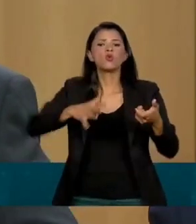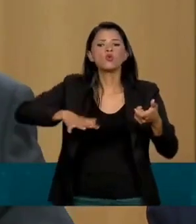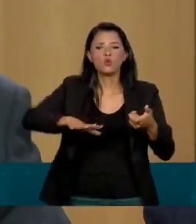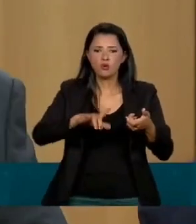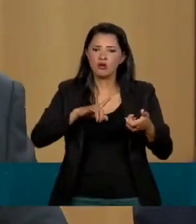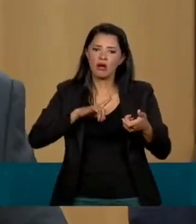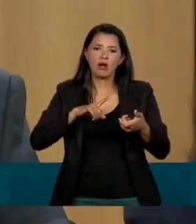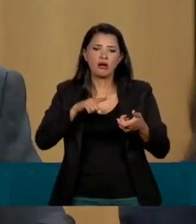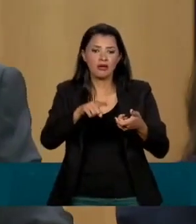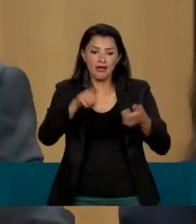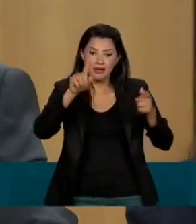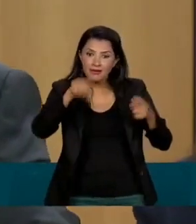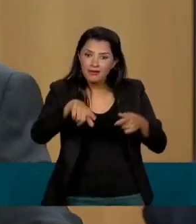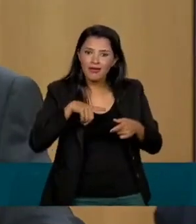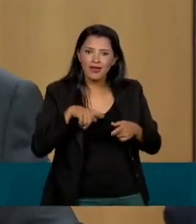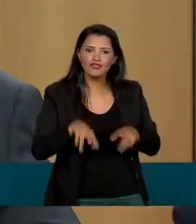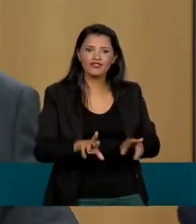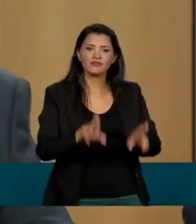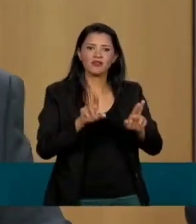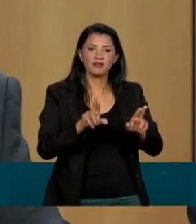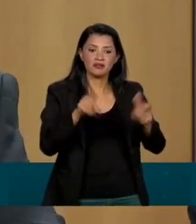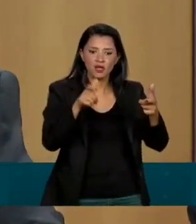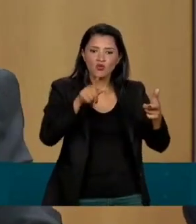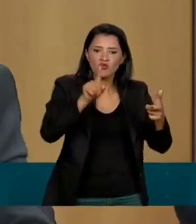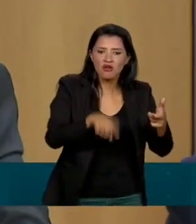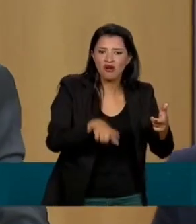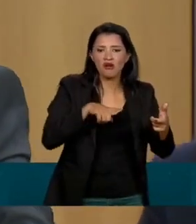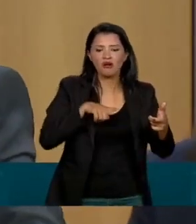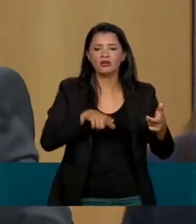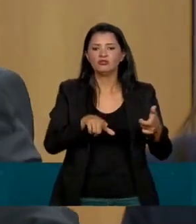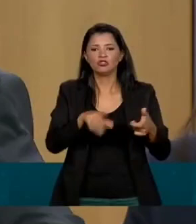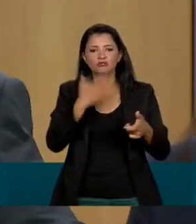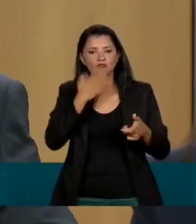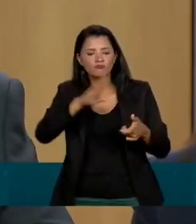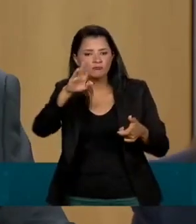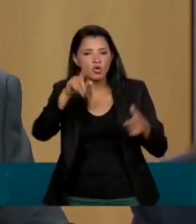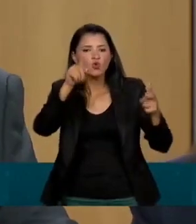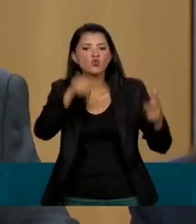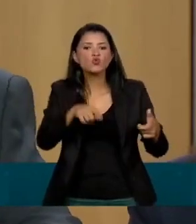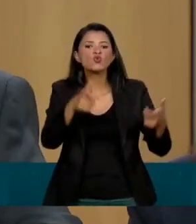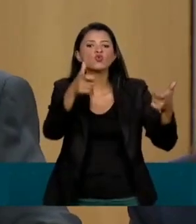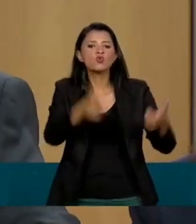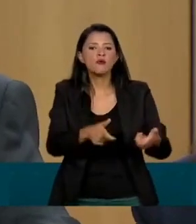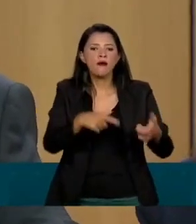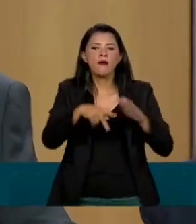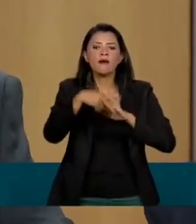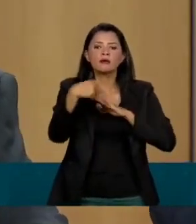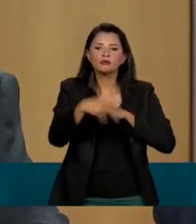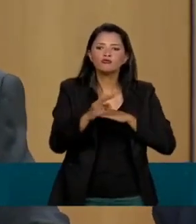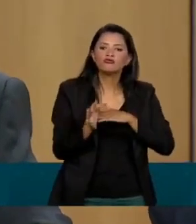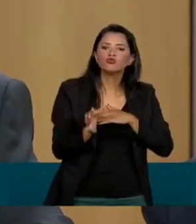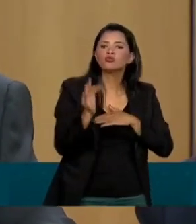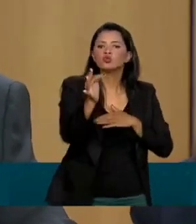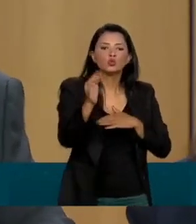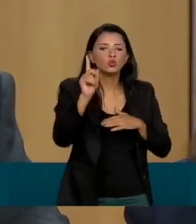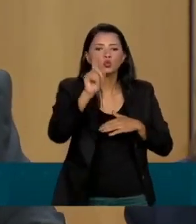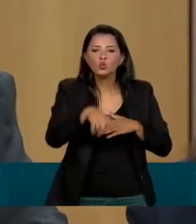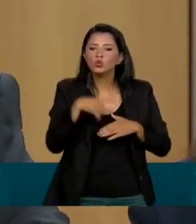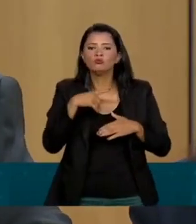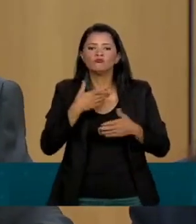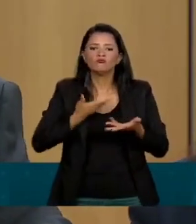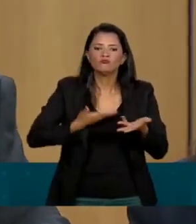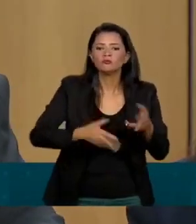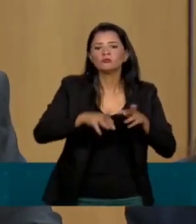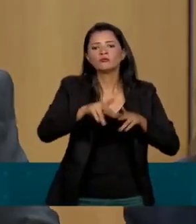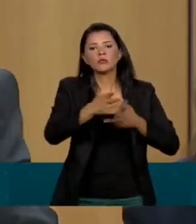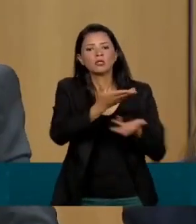de esperança, um espaço de promessas, um espaço de futuro, um espaço de congraçamento, de